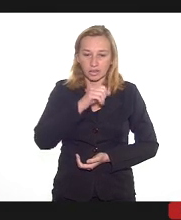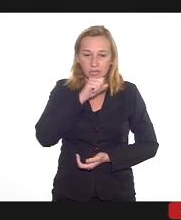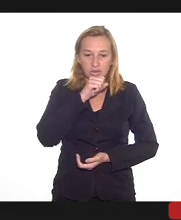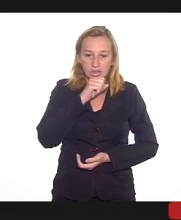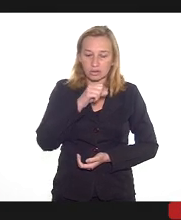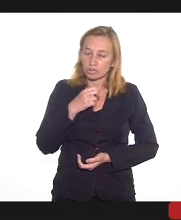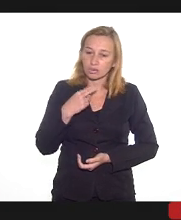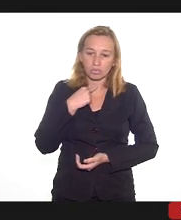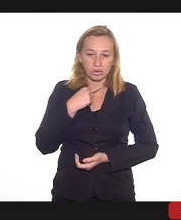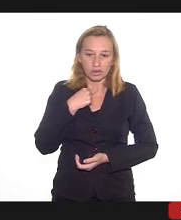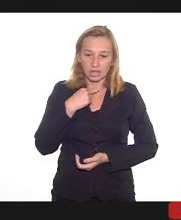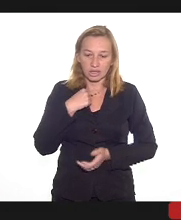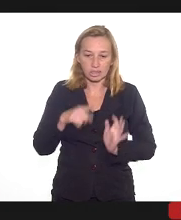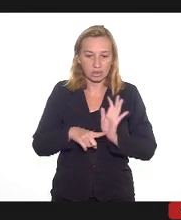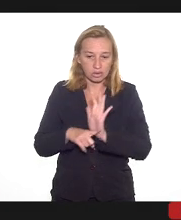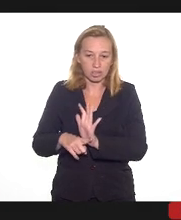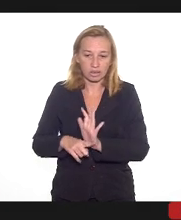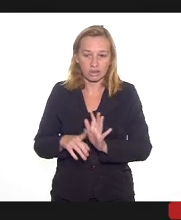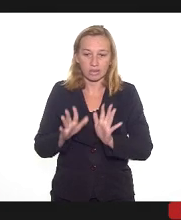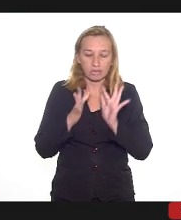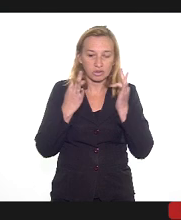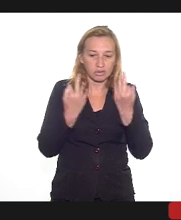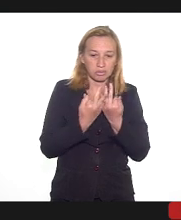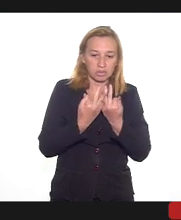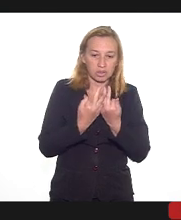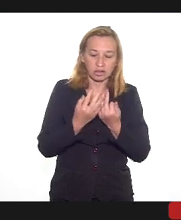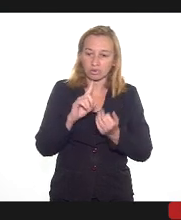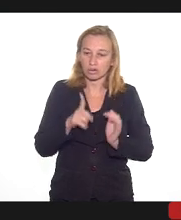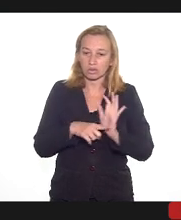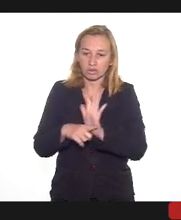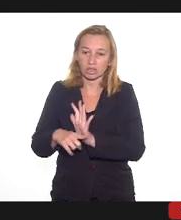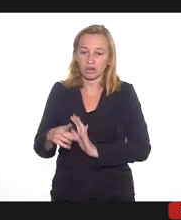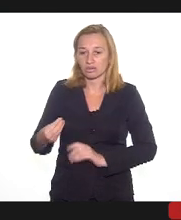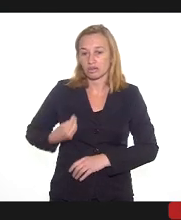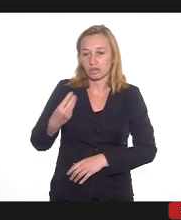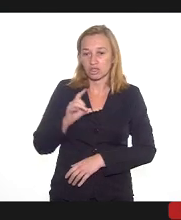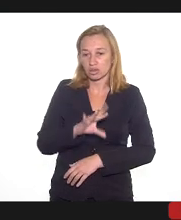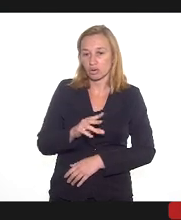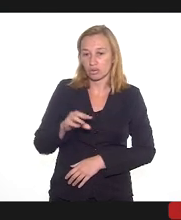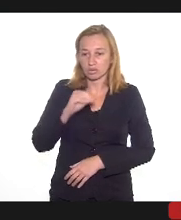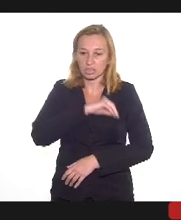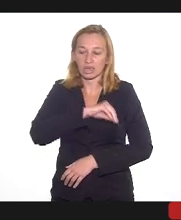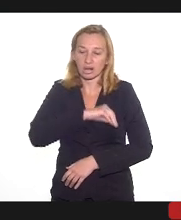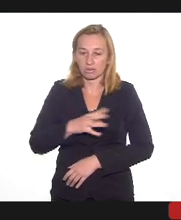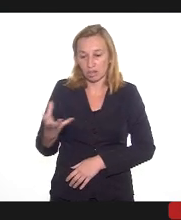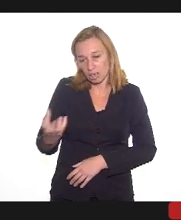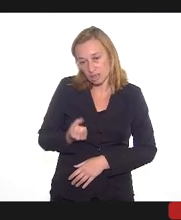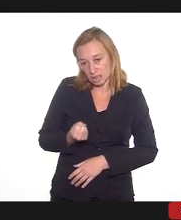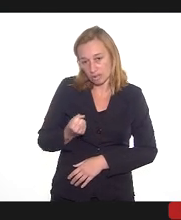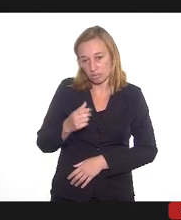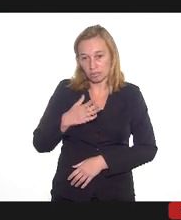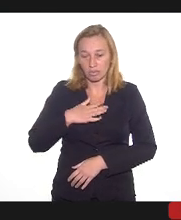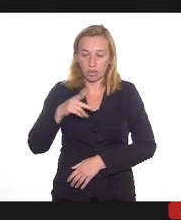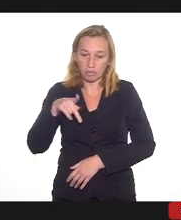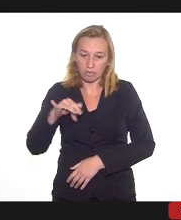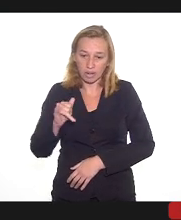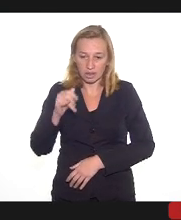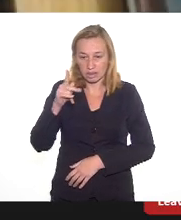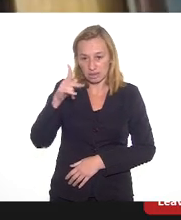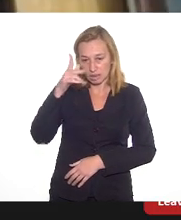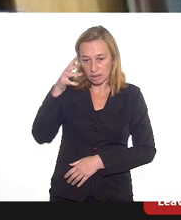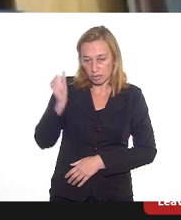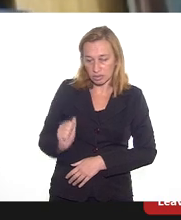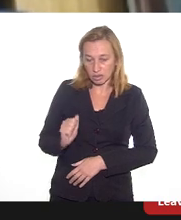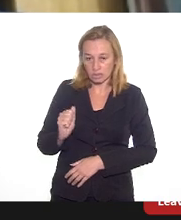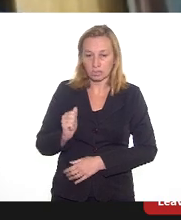enfim, a história da minha família pudesse ajudar e ela tivesse que sobreviver com o salário que ela recebe do meu pai, que, enfim, que se aposentou com